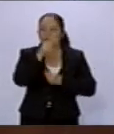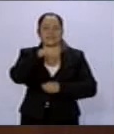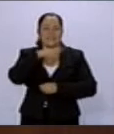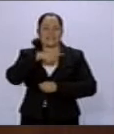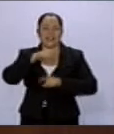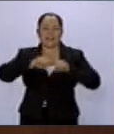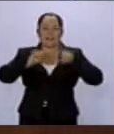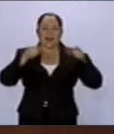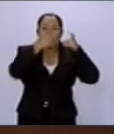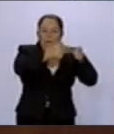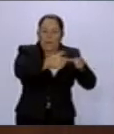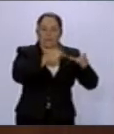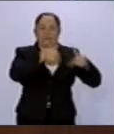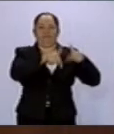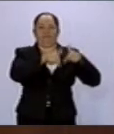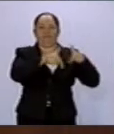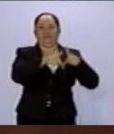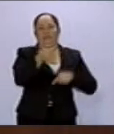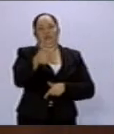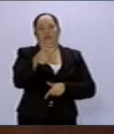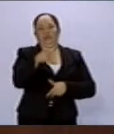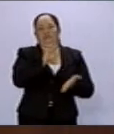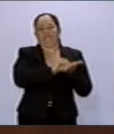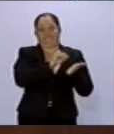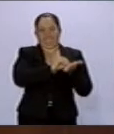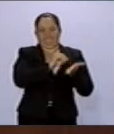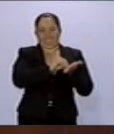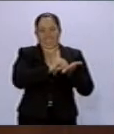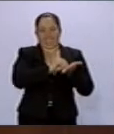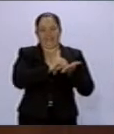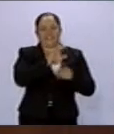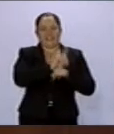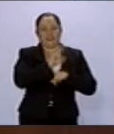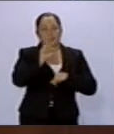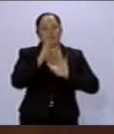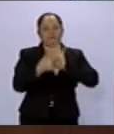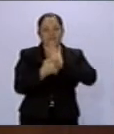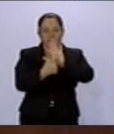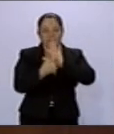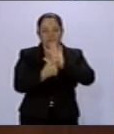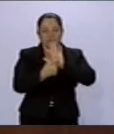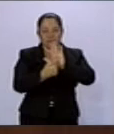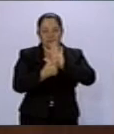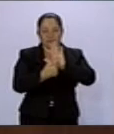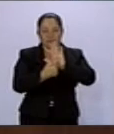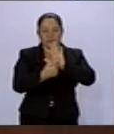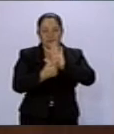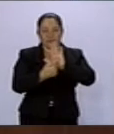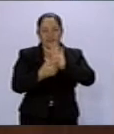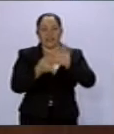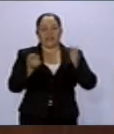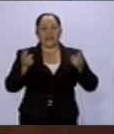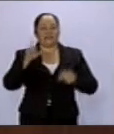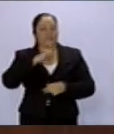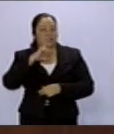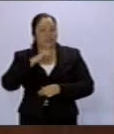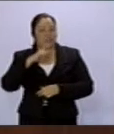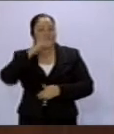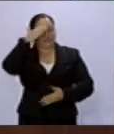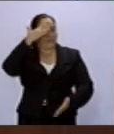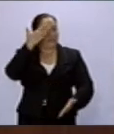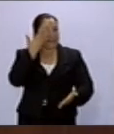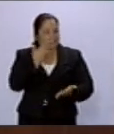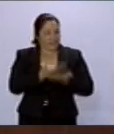e sua excelência apontou e por isso mesmo devemos acreditar